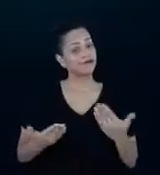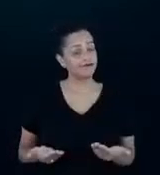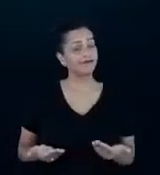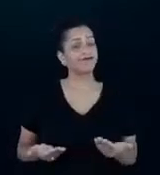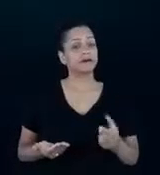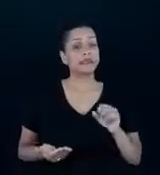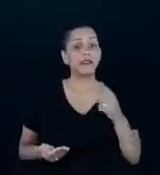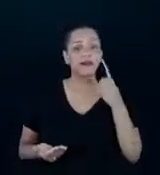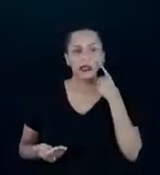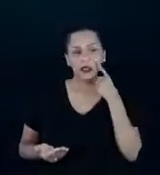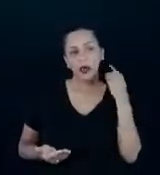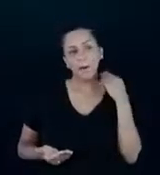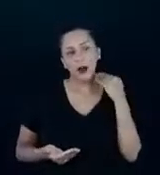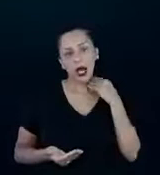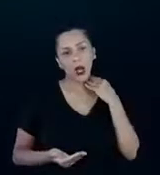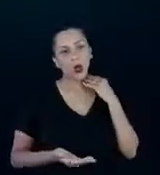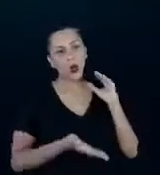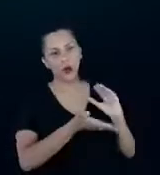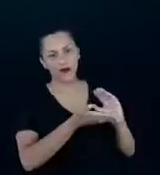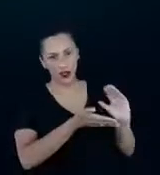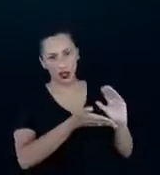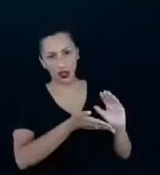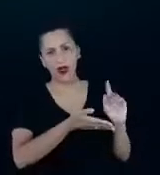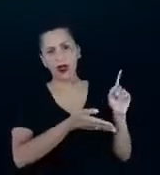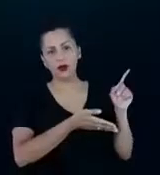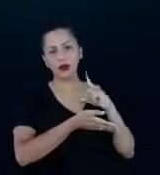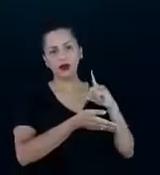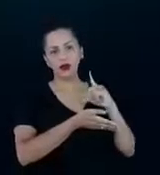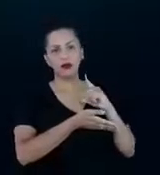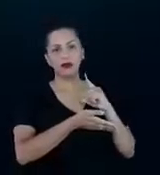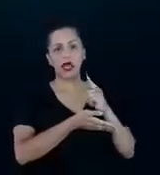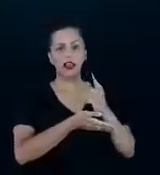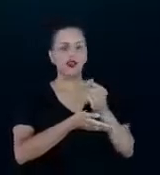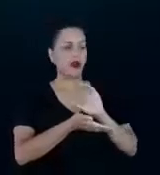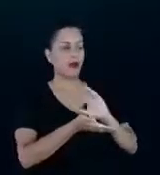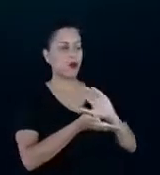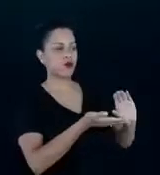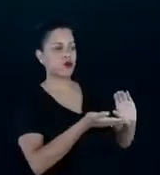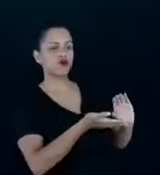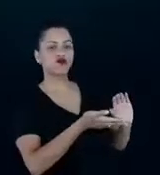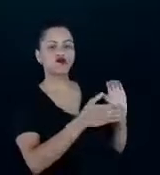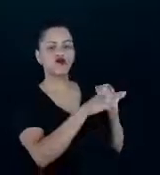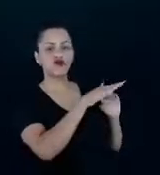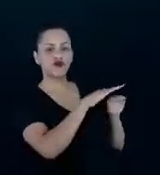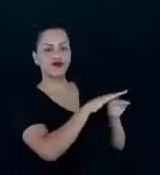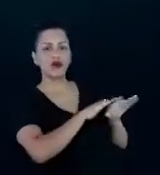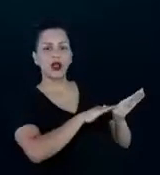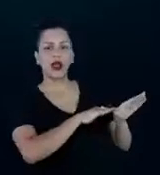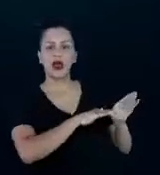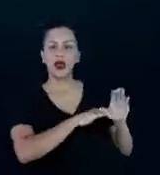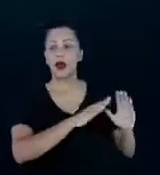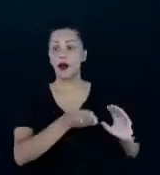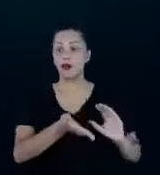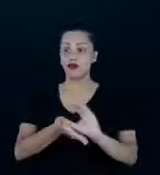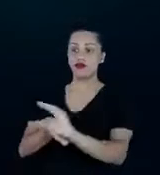os bancos de investimento que fazem, colocam dinheiro, venture capital, que coloca dinheiro em startups, empresas